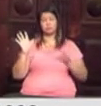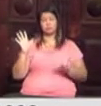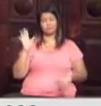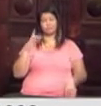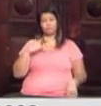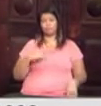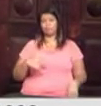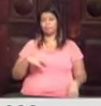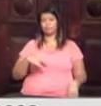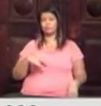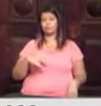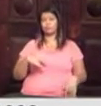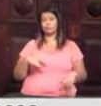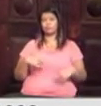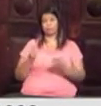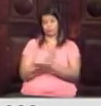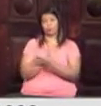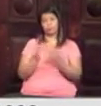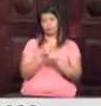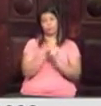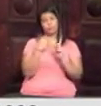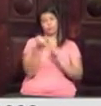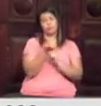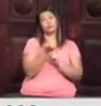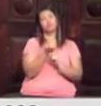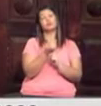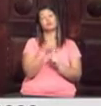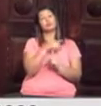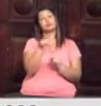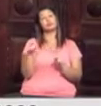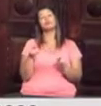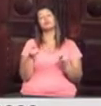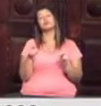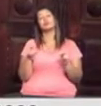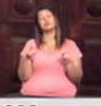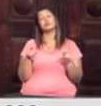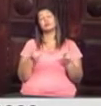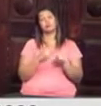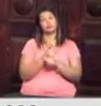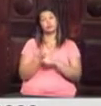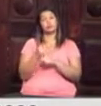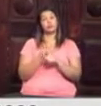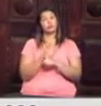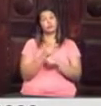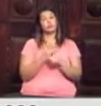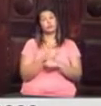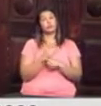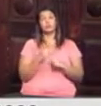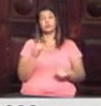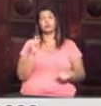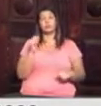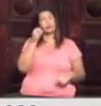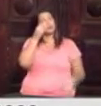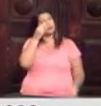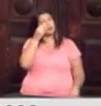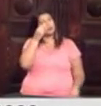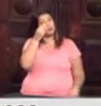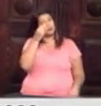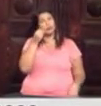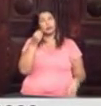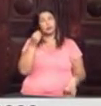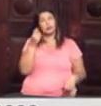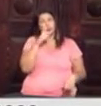alguns setores da sociedade estão, enfim, procurando tentar achar